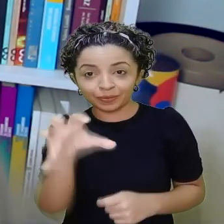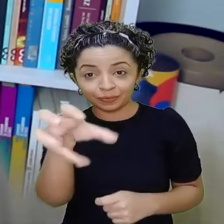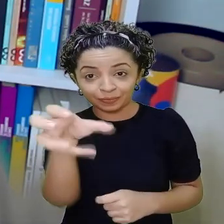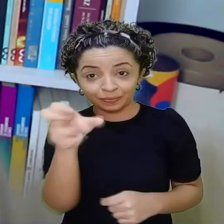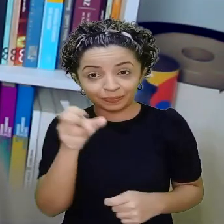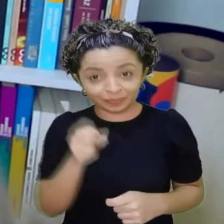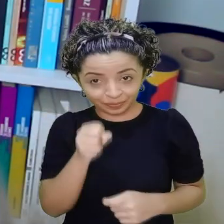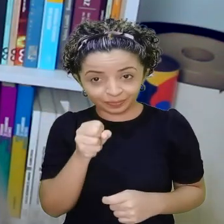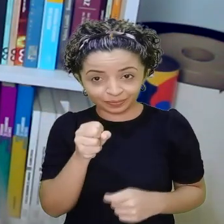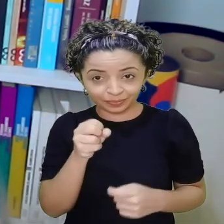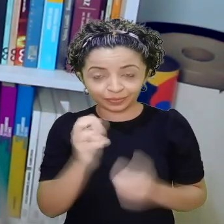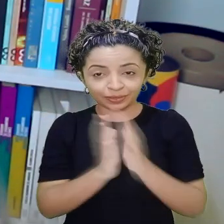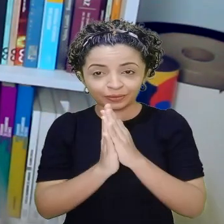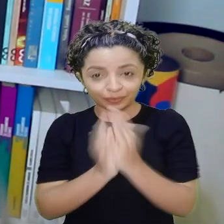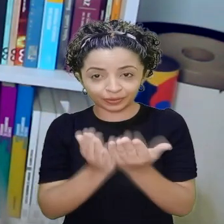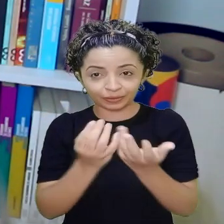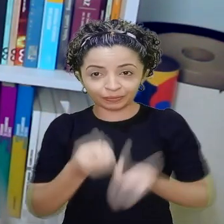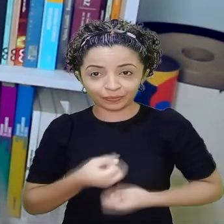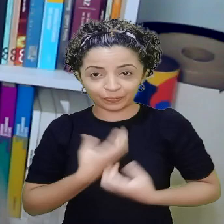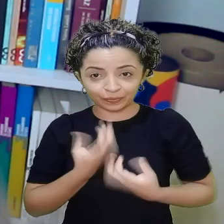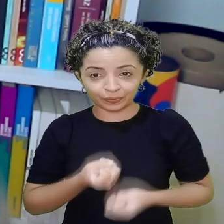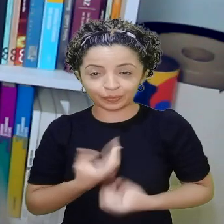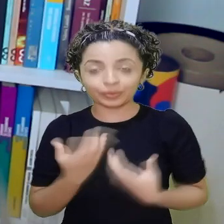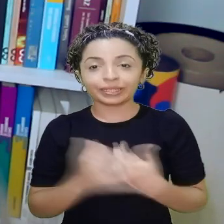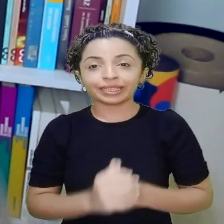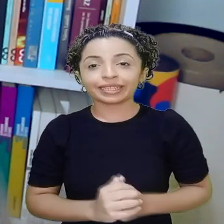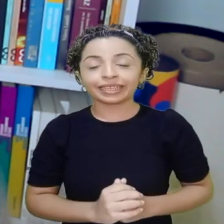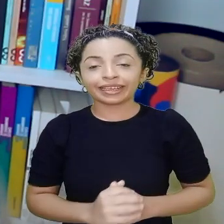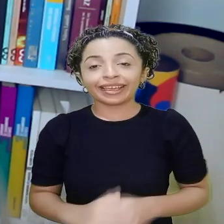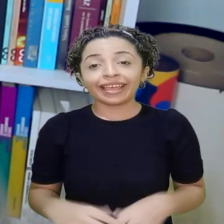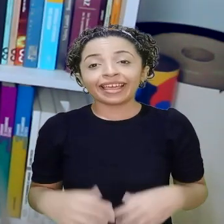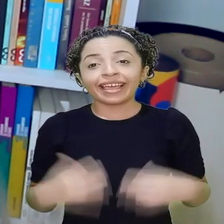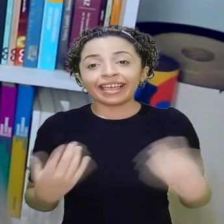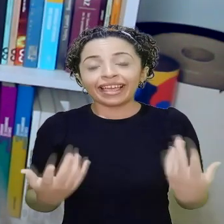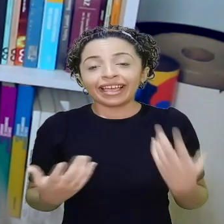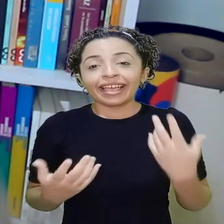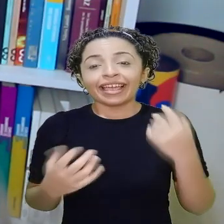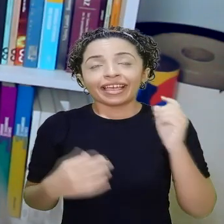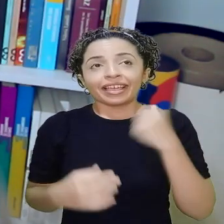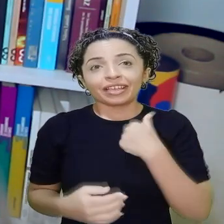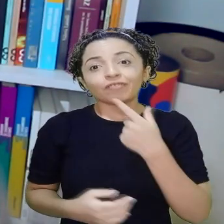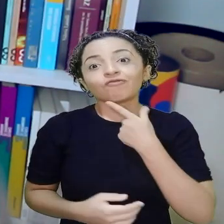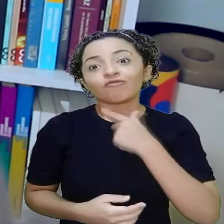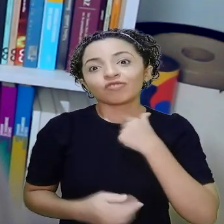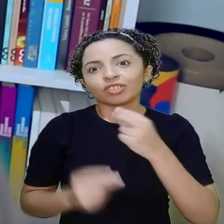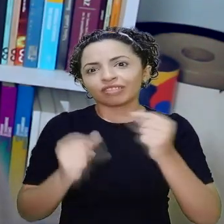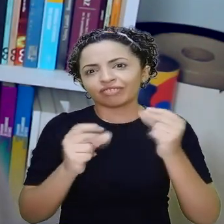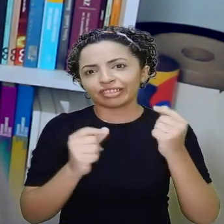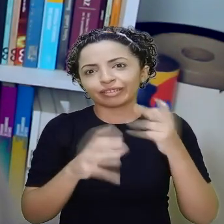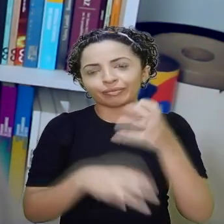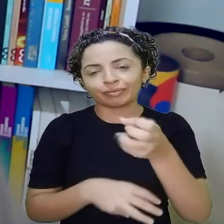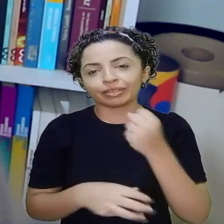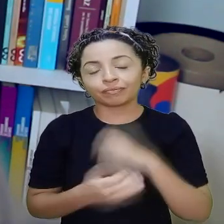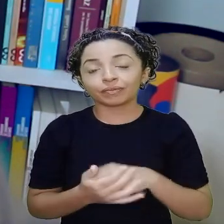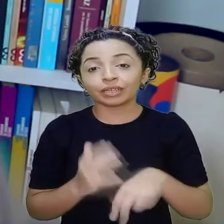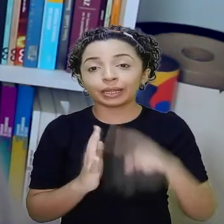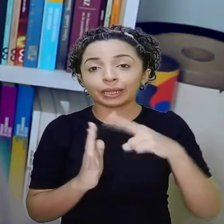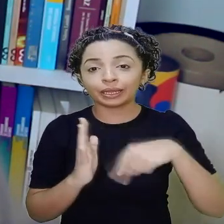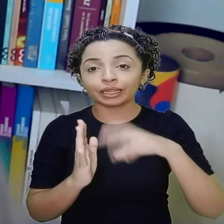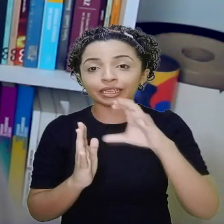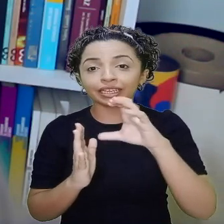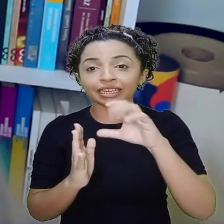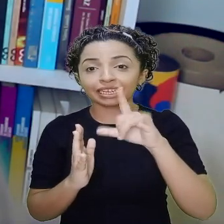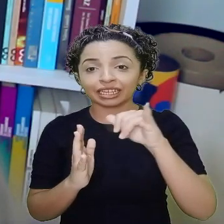ler, eu estava há muito tempo querendo ler, voltar a ler alguma coisa de poesia, e eu li o Clio,